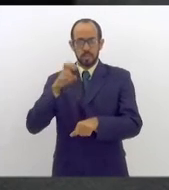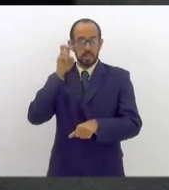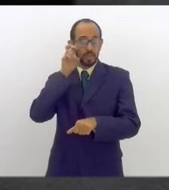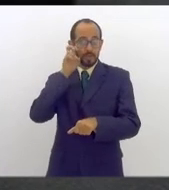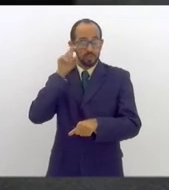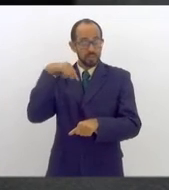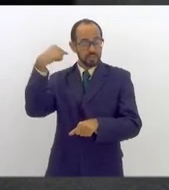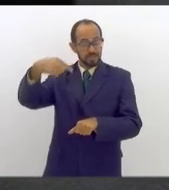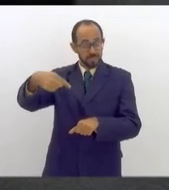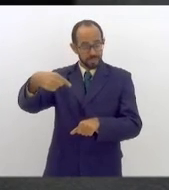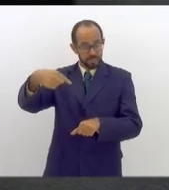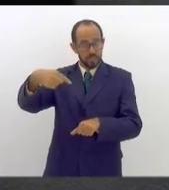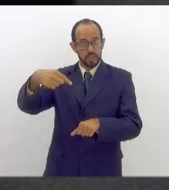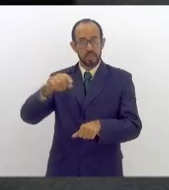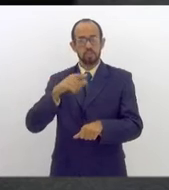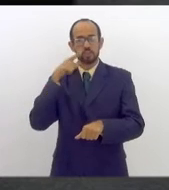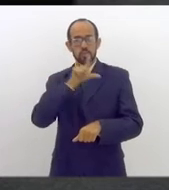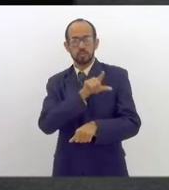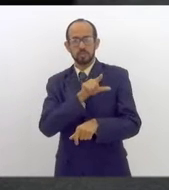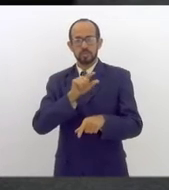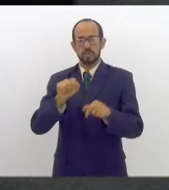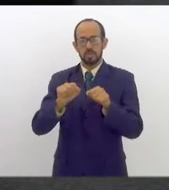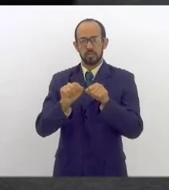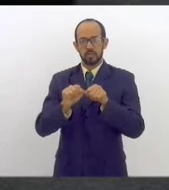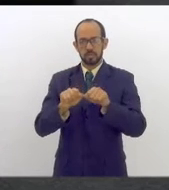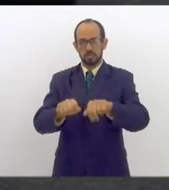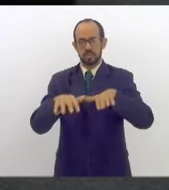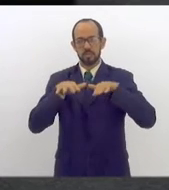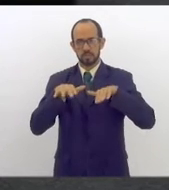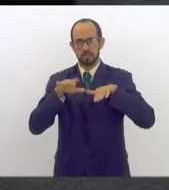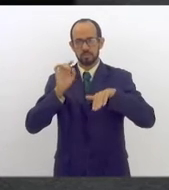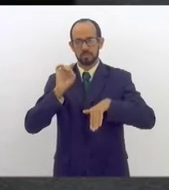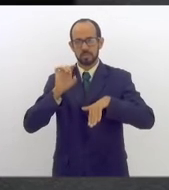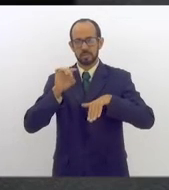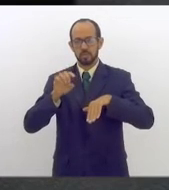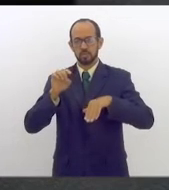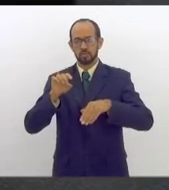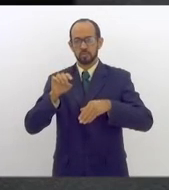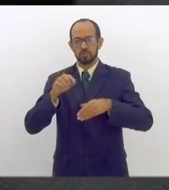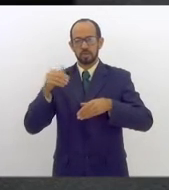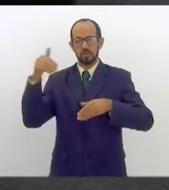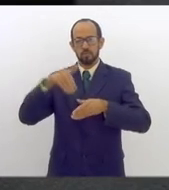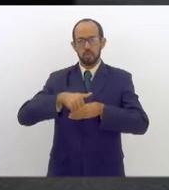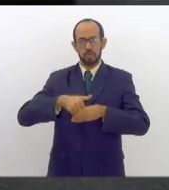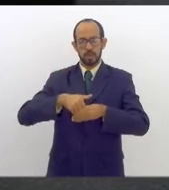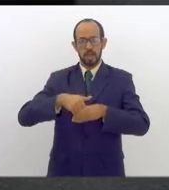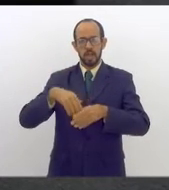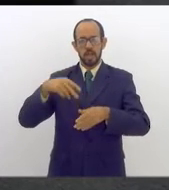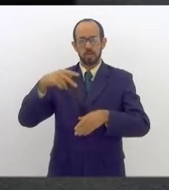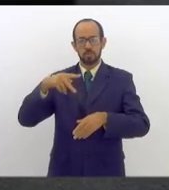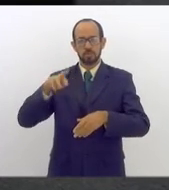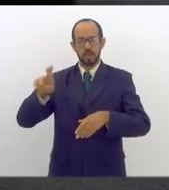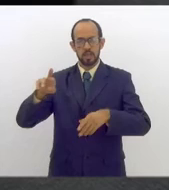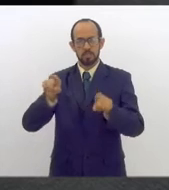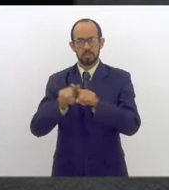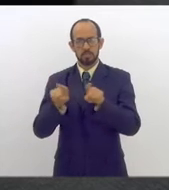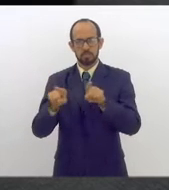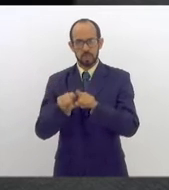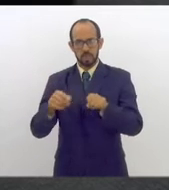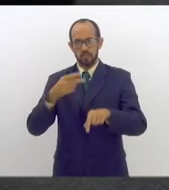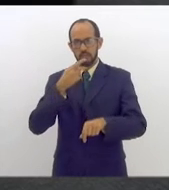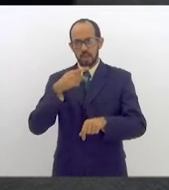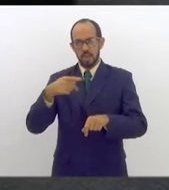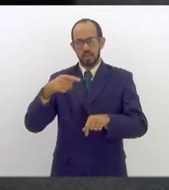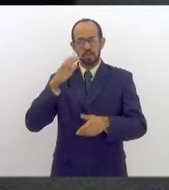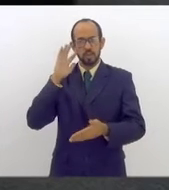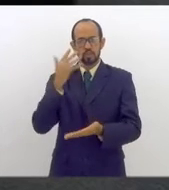próxima semana a gente possa ter uma sessão extraordinária só para votar esses projetos de resolução. Particularmente eu falei dos projetos de